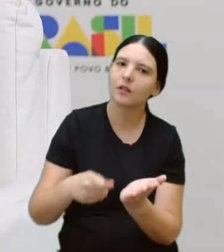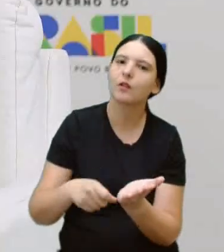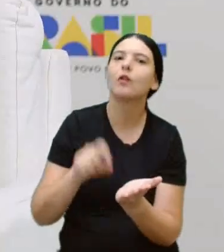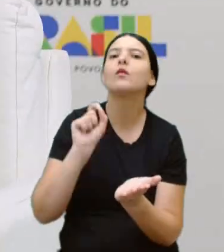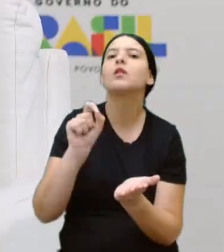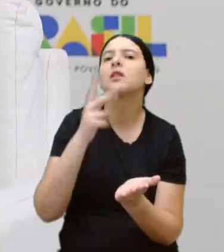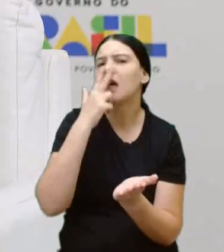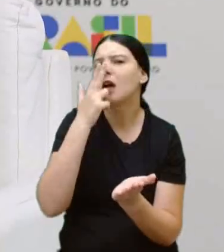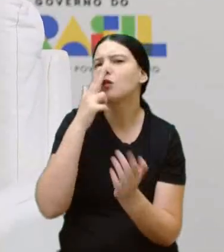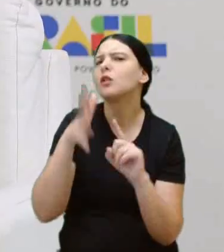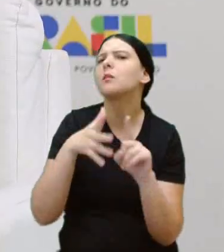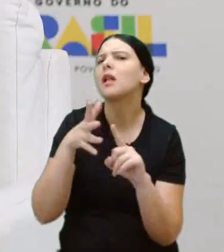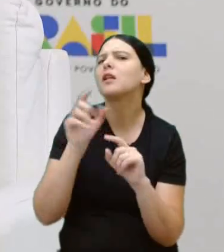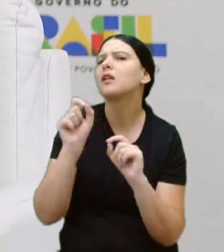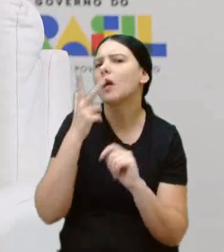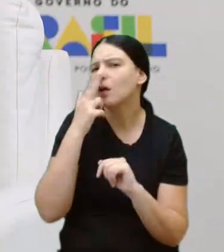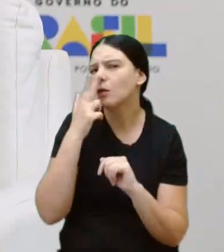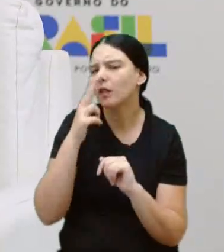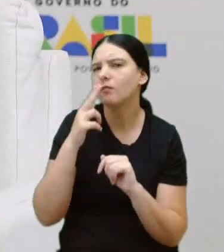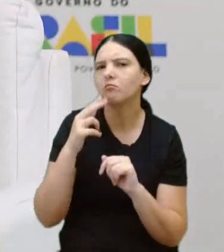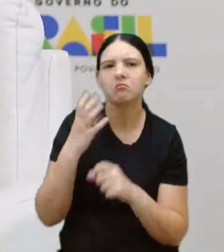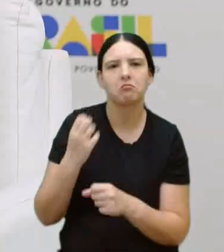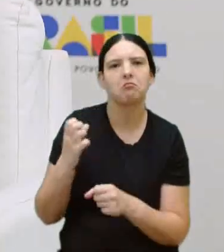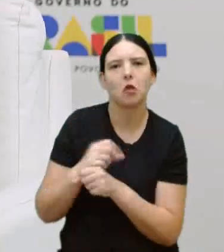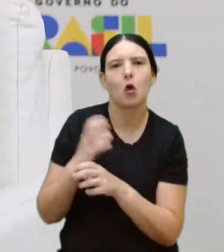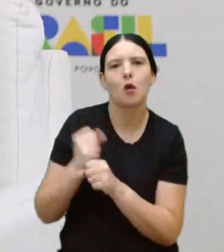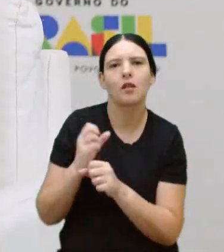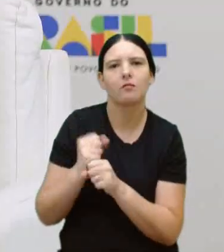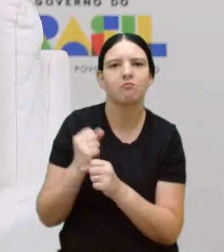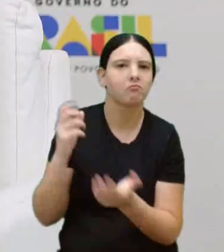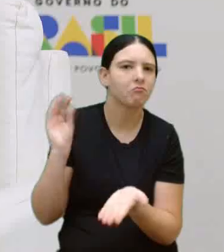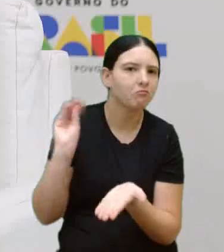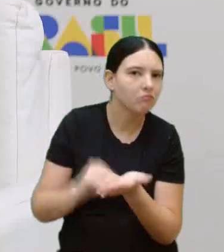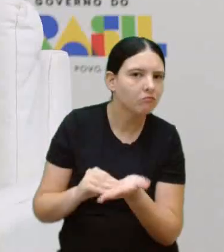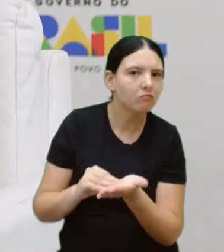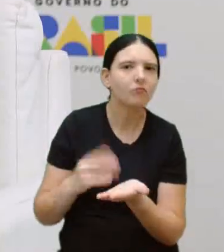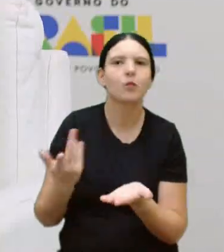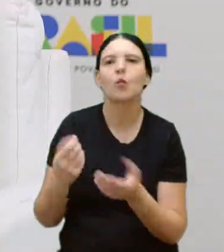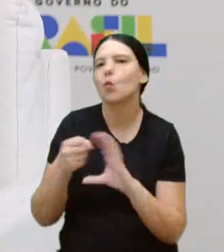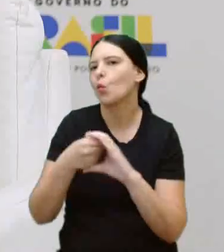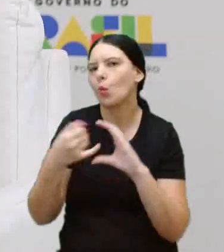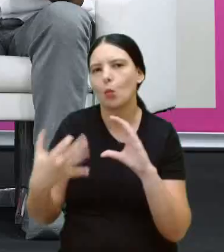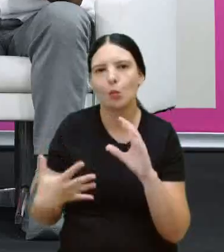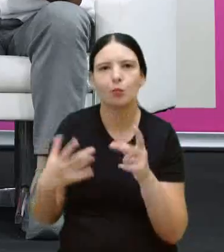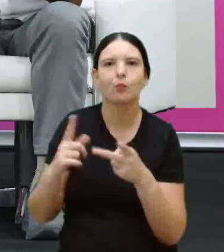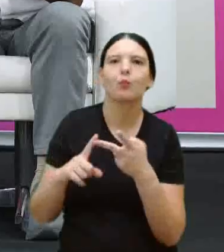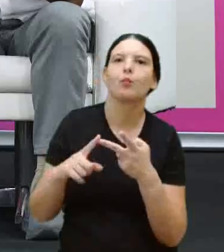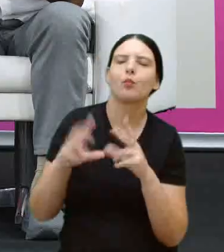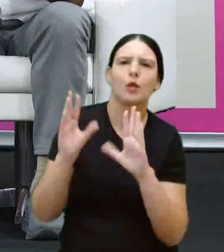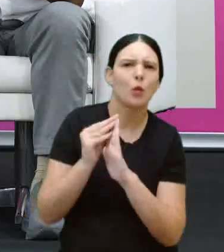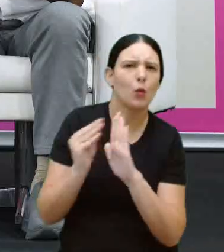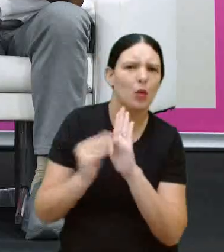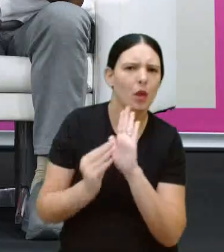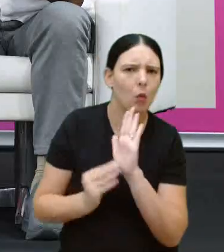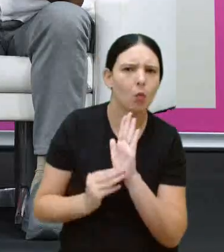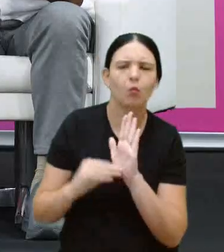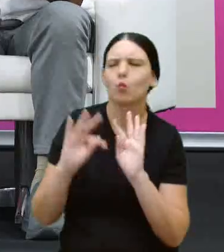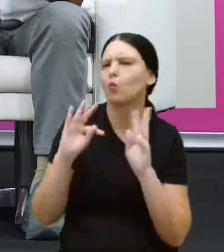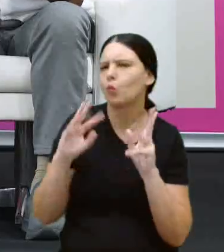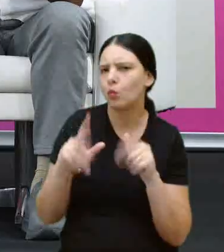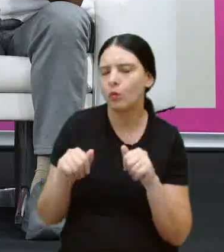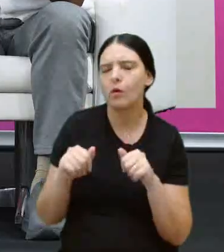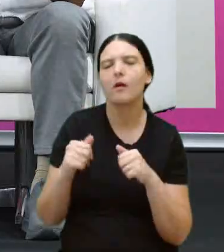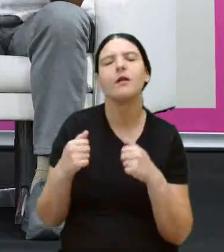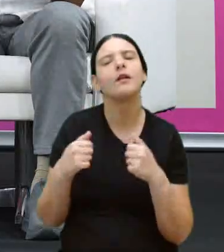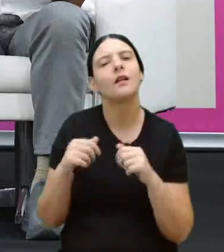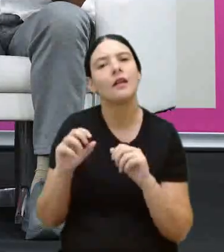palestra. E vão dar notas. Capacidade, conteúdo, um monte de quesitos. As